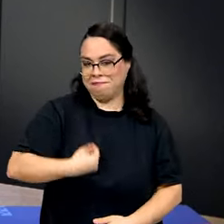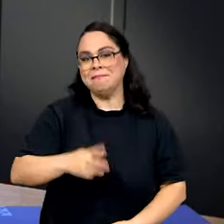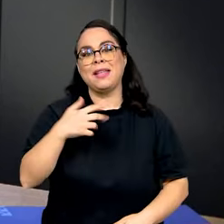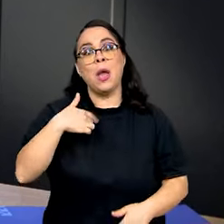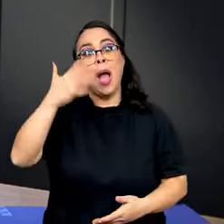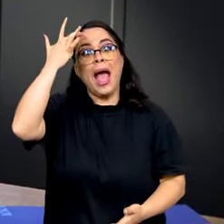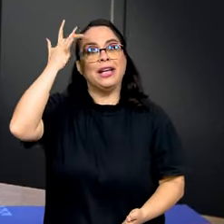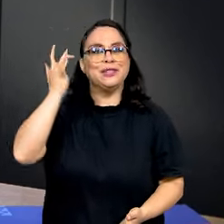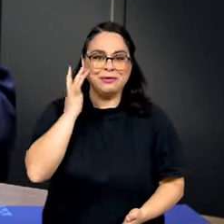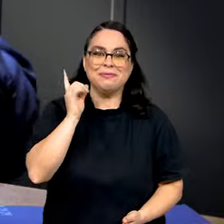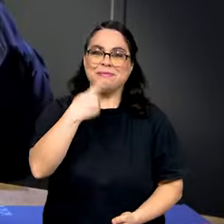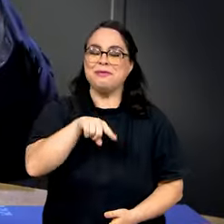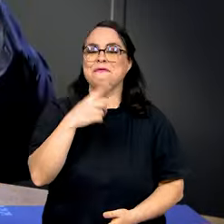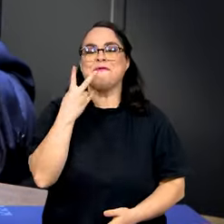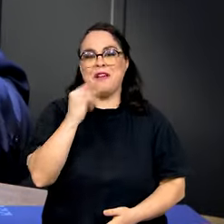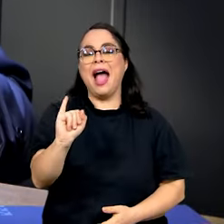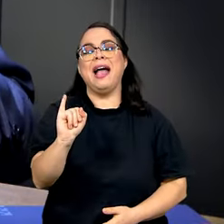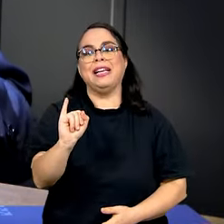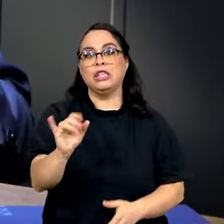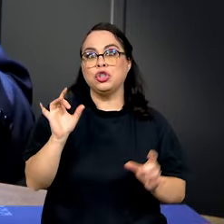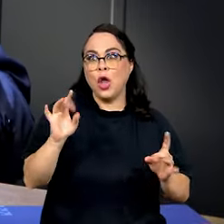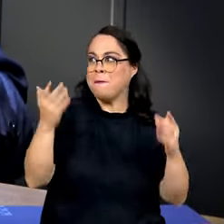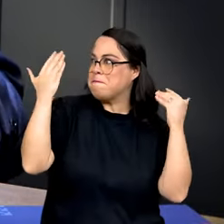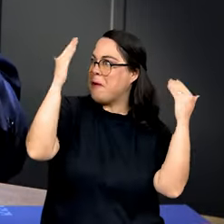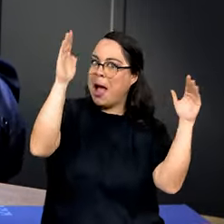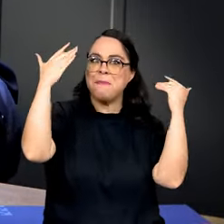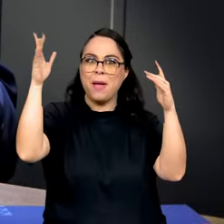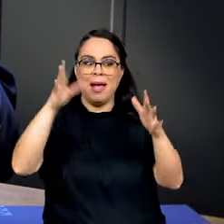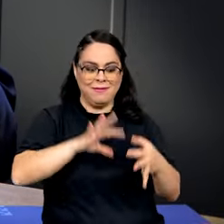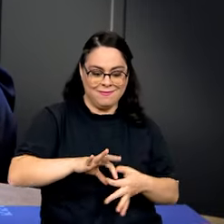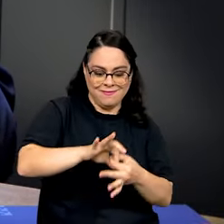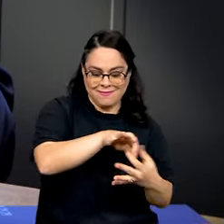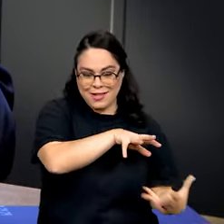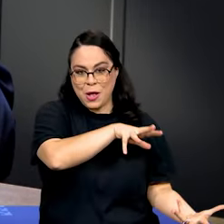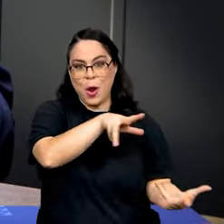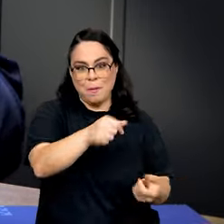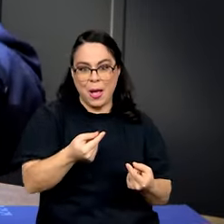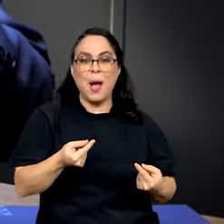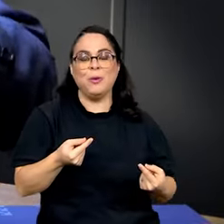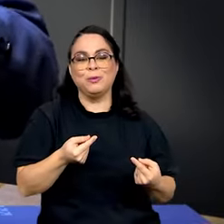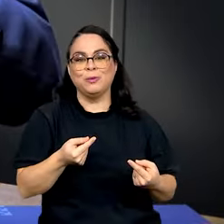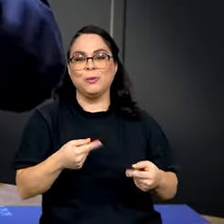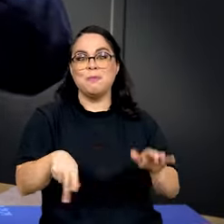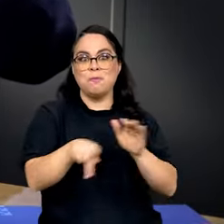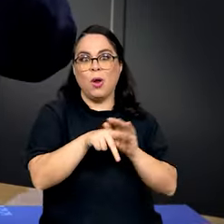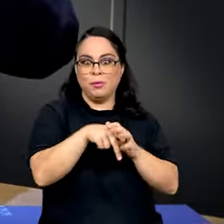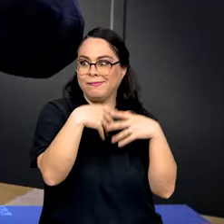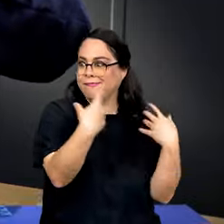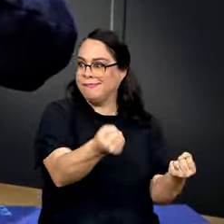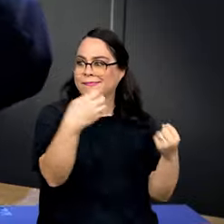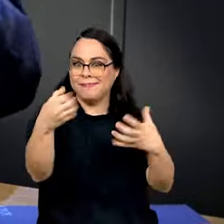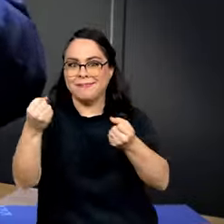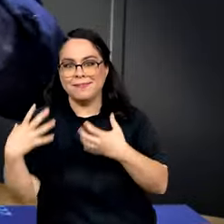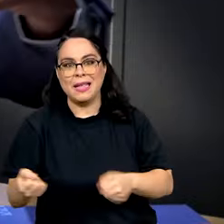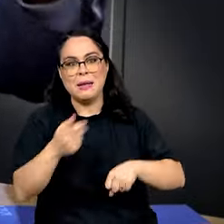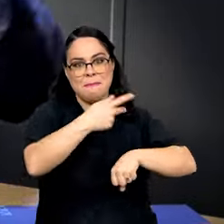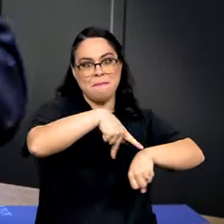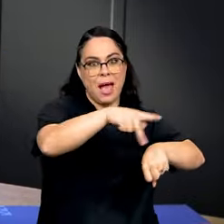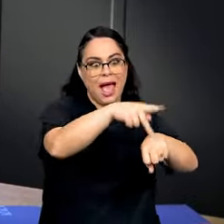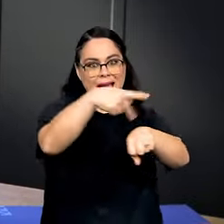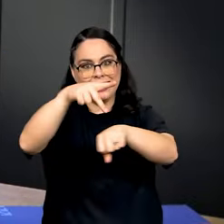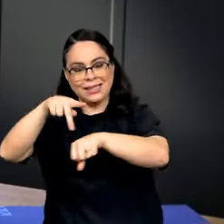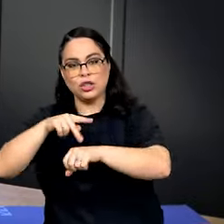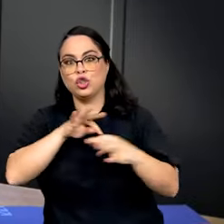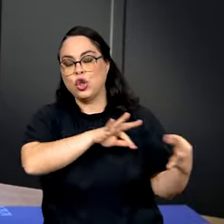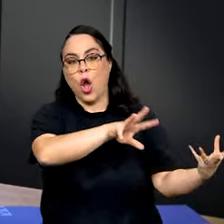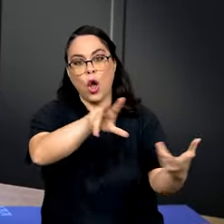tô animado acho que a gente vai não só comemorar a aliança Global com uma adesão muito grande